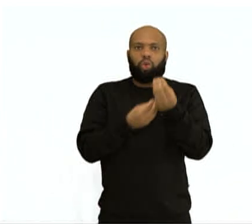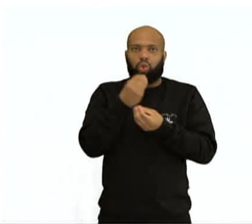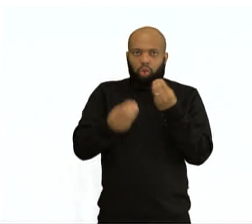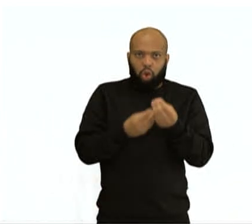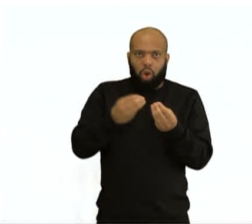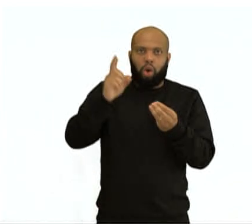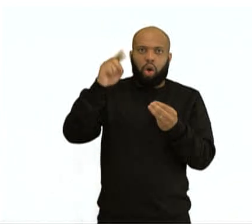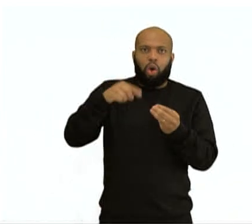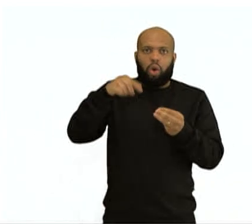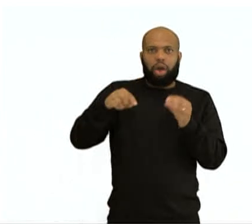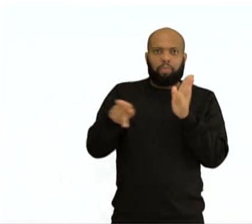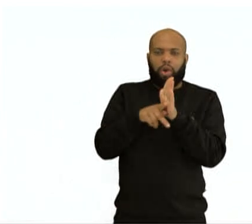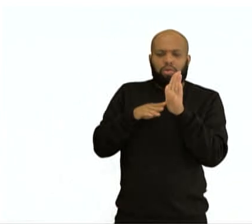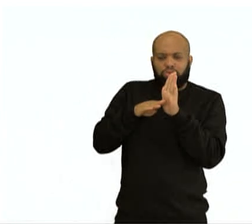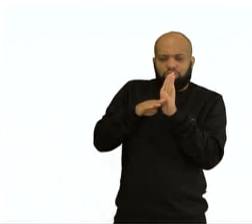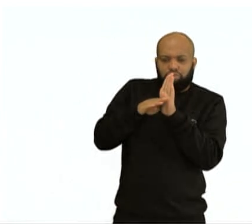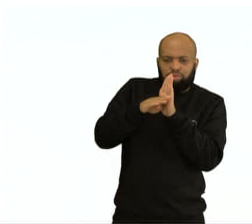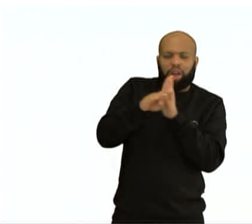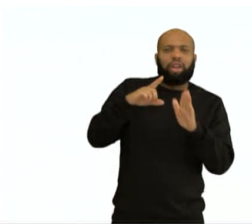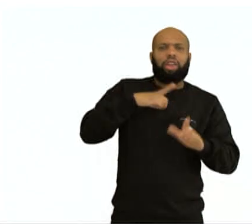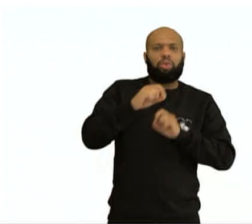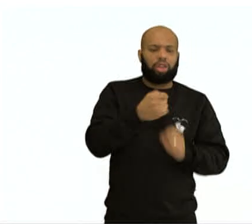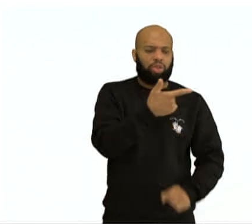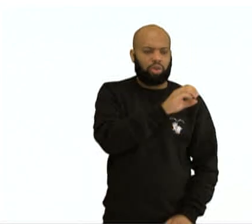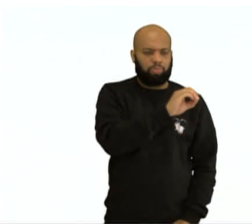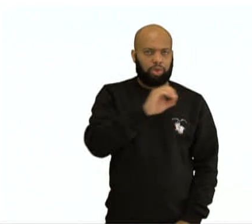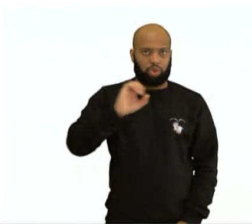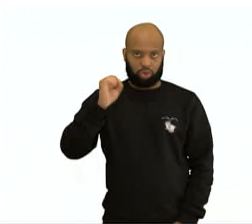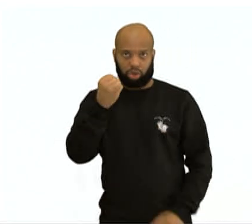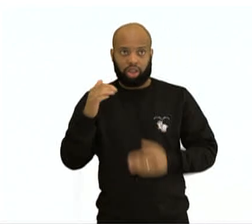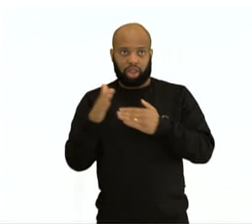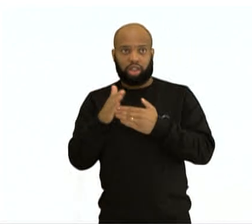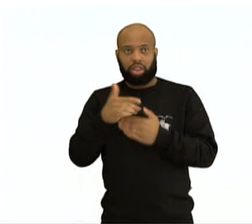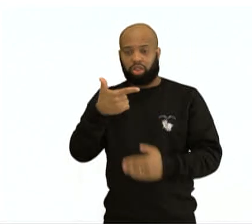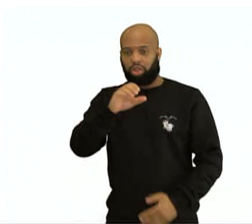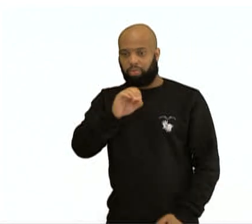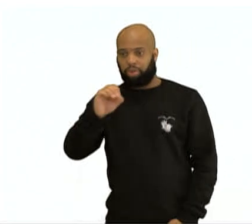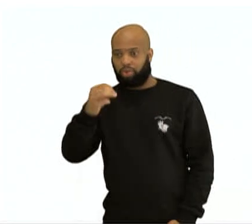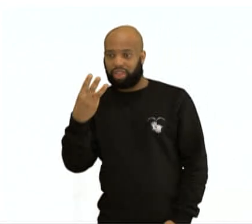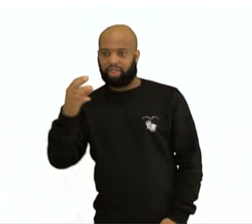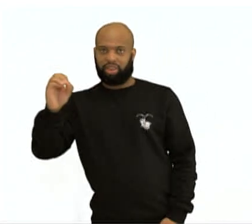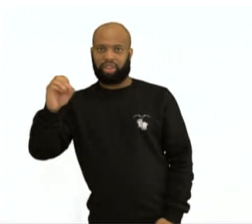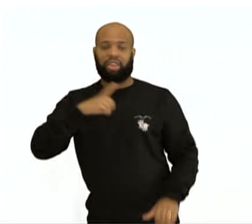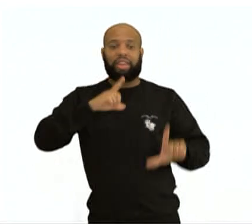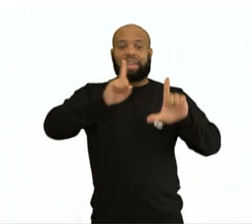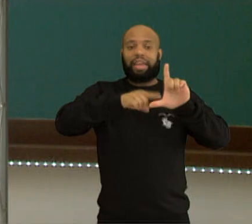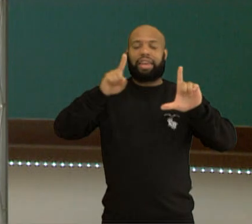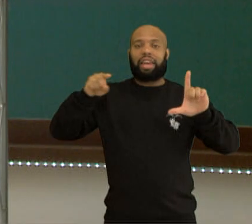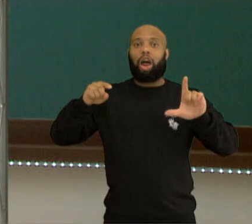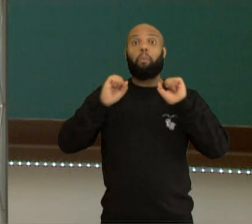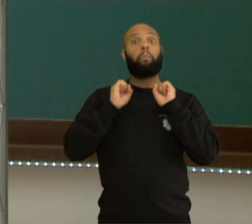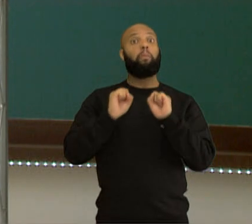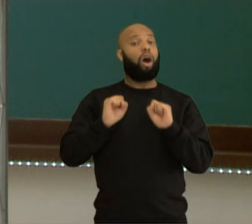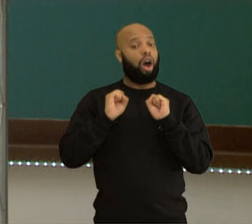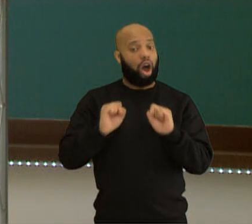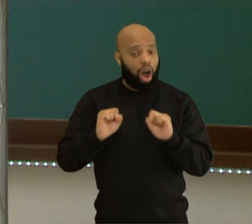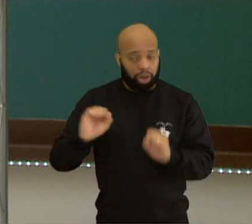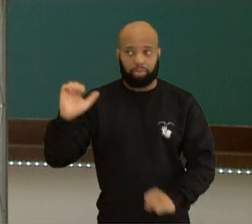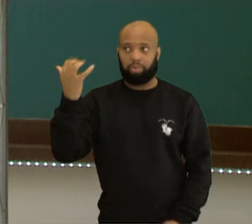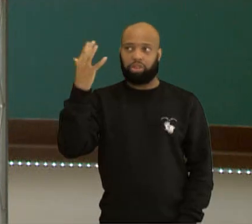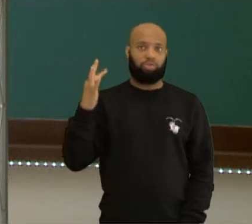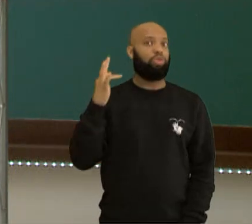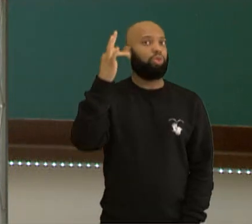período de 2008 até 2030. Então, o gráfico traz uma previsão, gente, tá? É